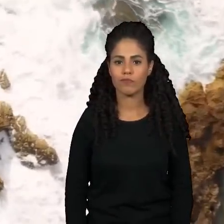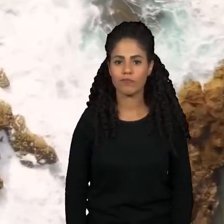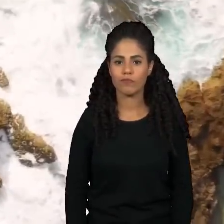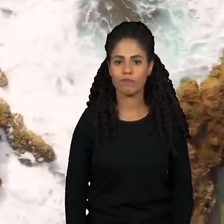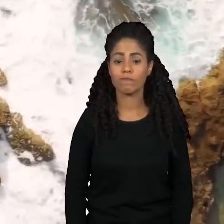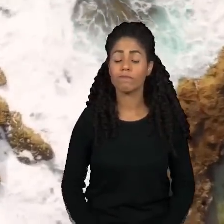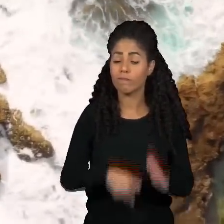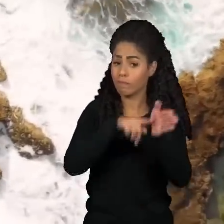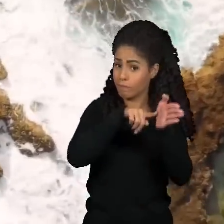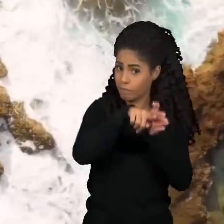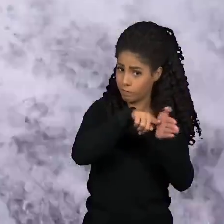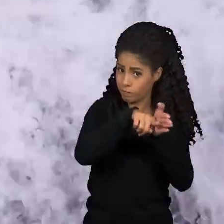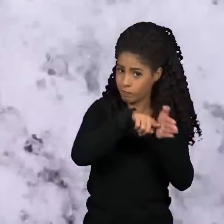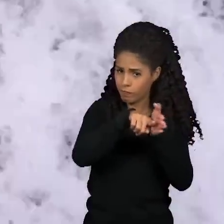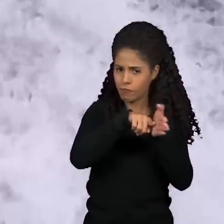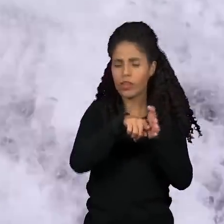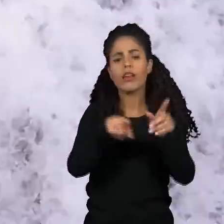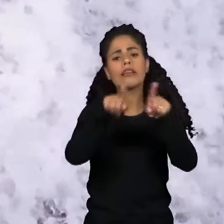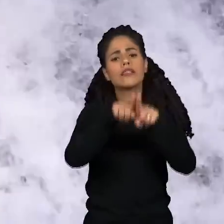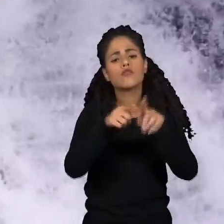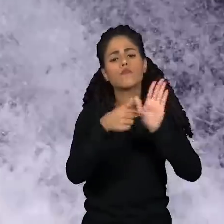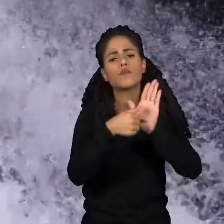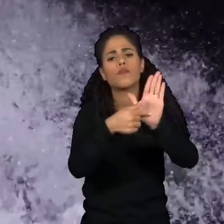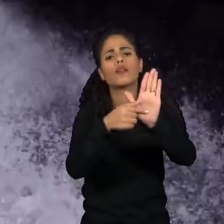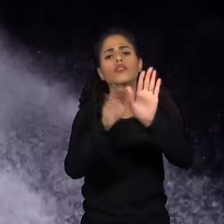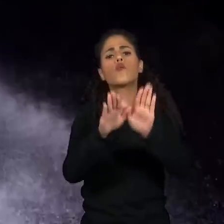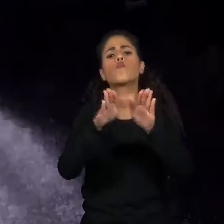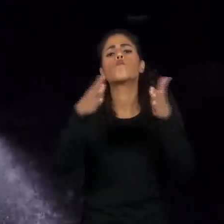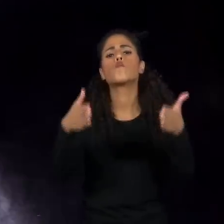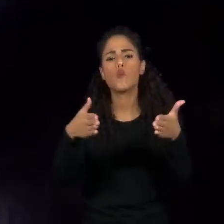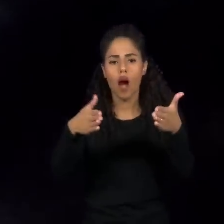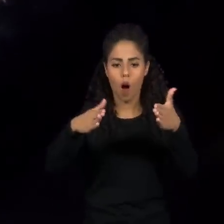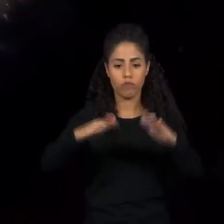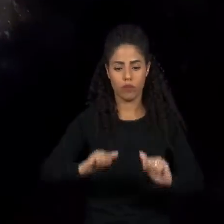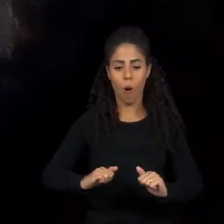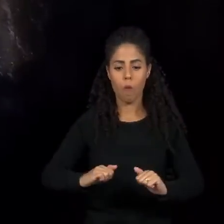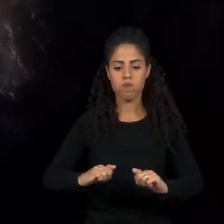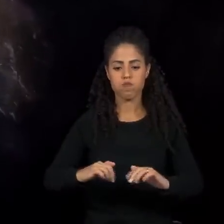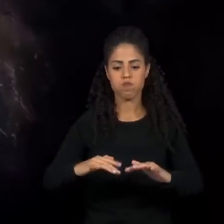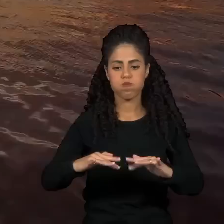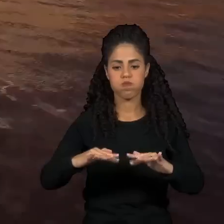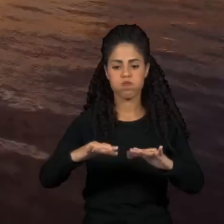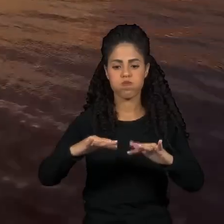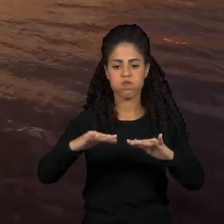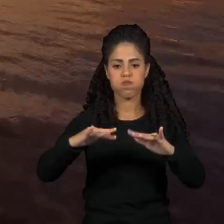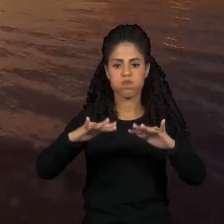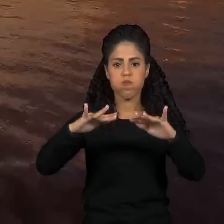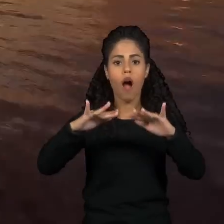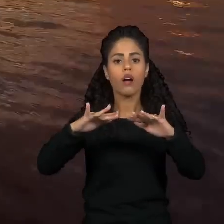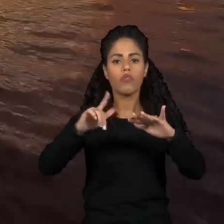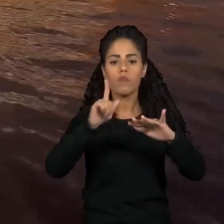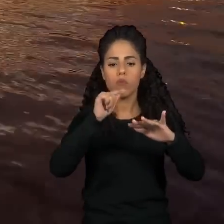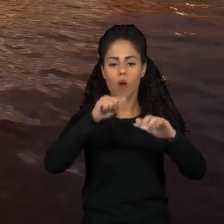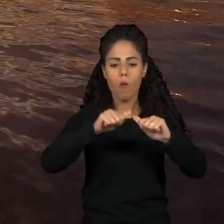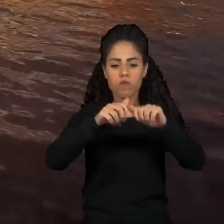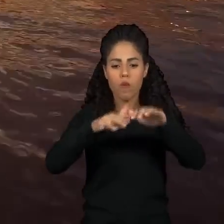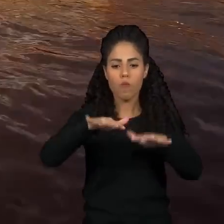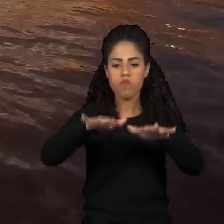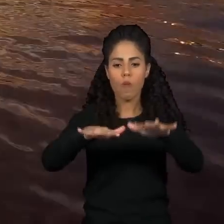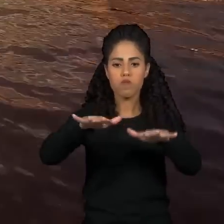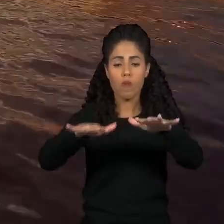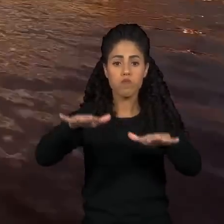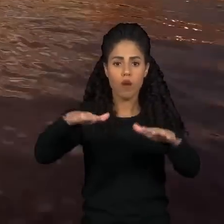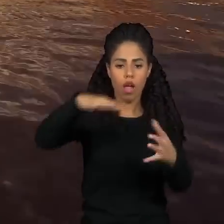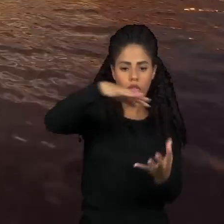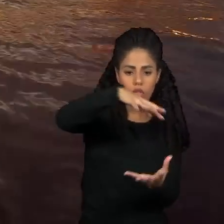A pesquisa também aponta qual o volume de água que, ao sair dos aquíferos, foi parar nos oceanos, modificando o eixo